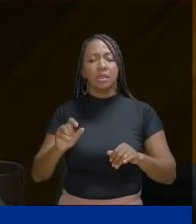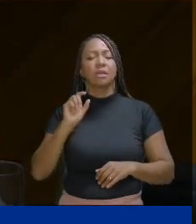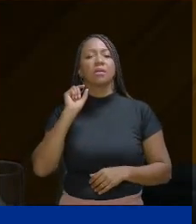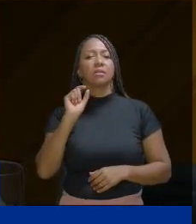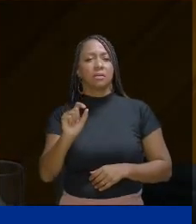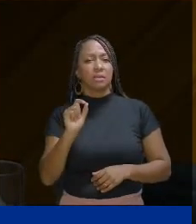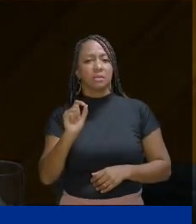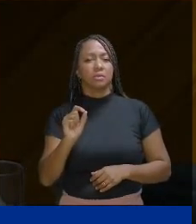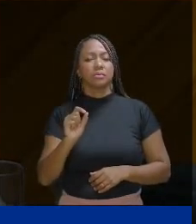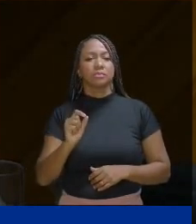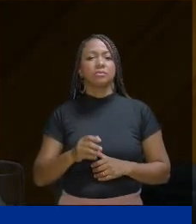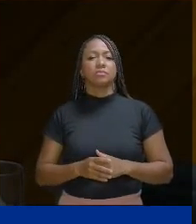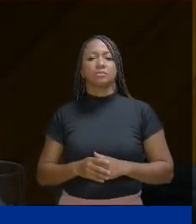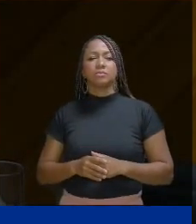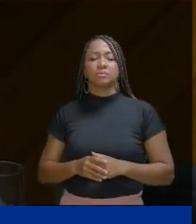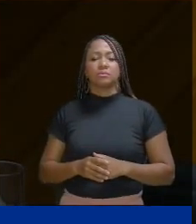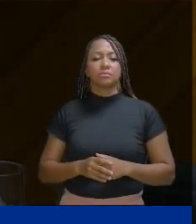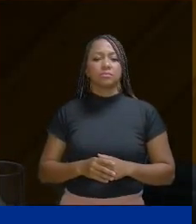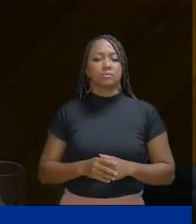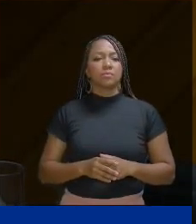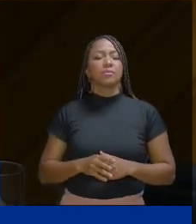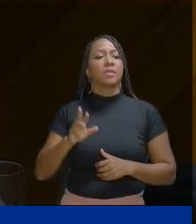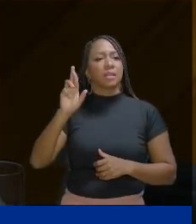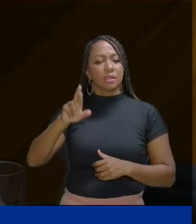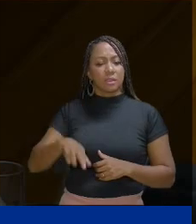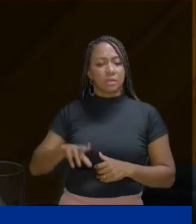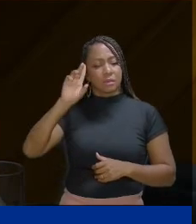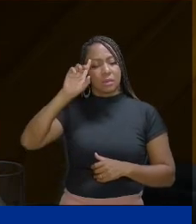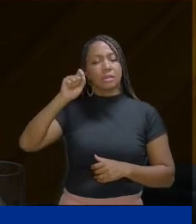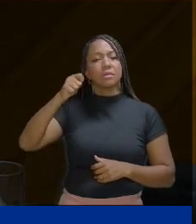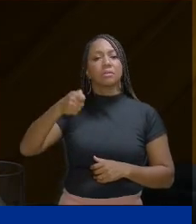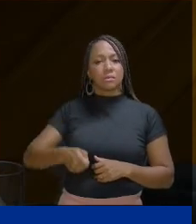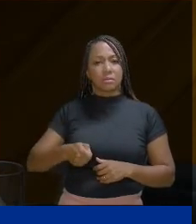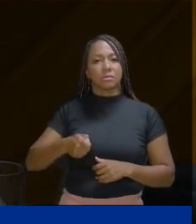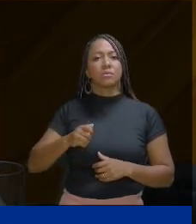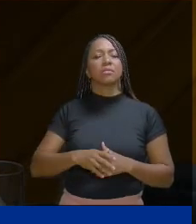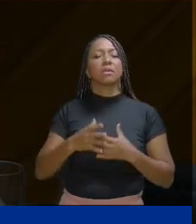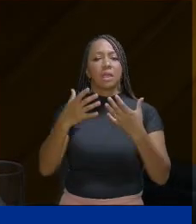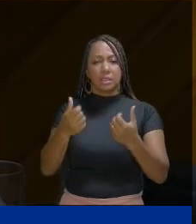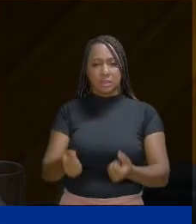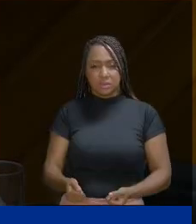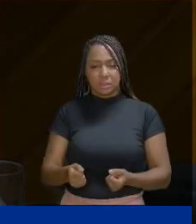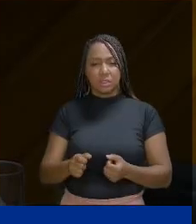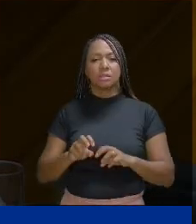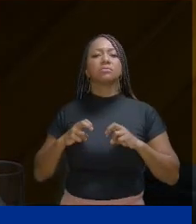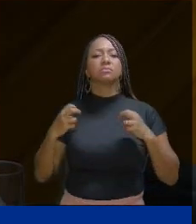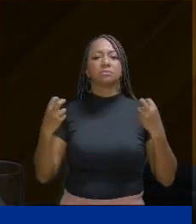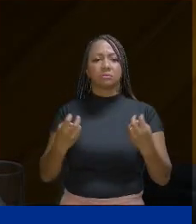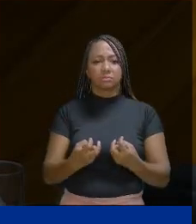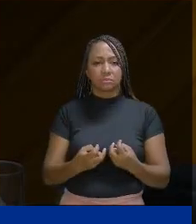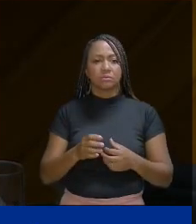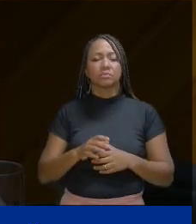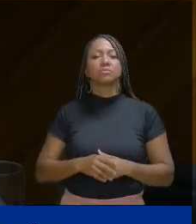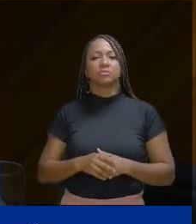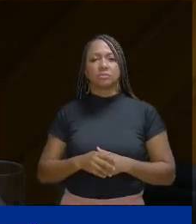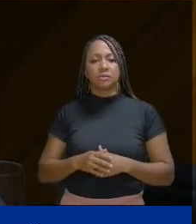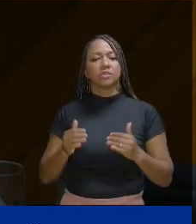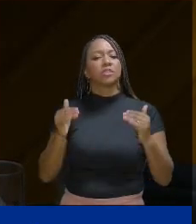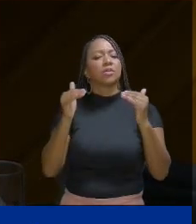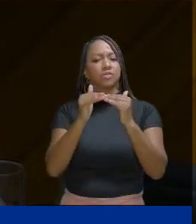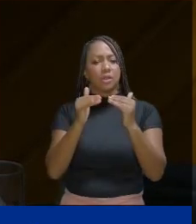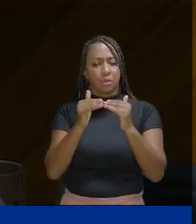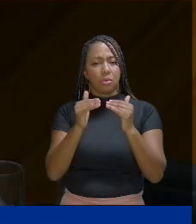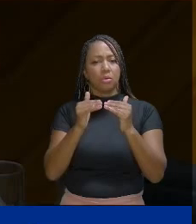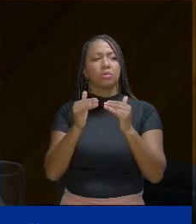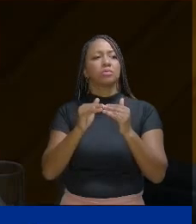é que as razões de decidir que foram adotadas por esta Corte, elas estão